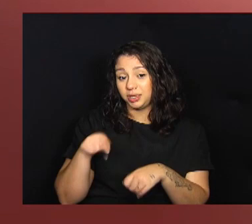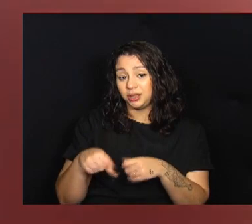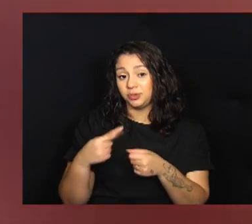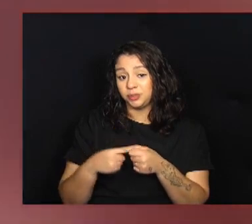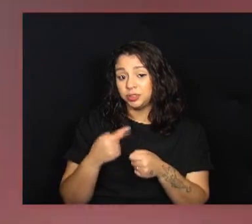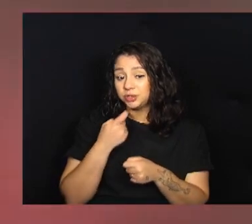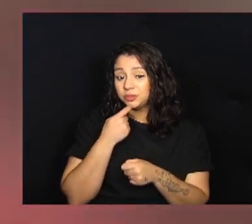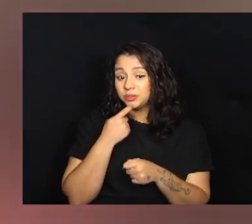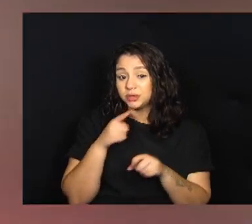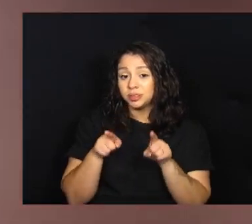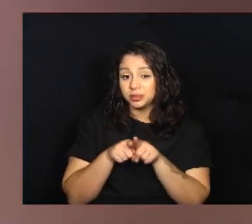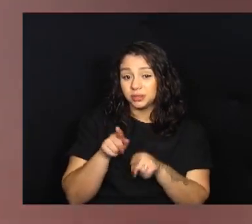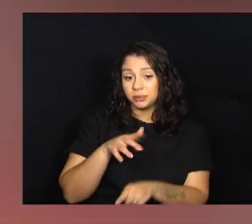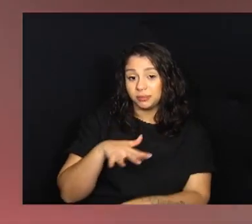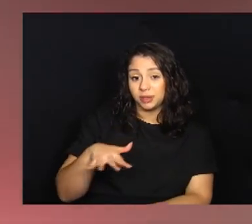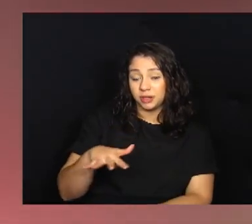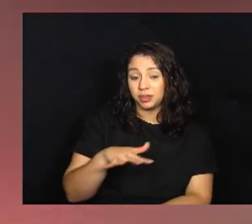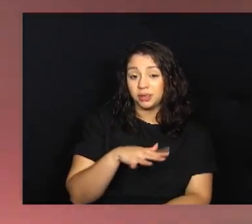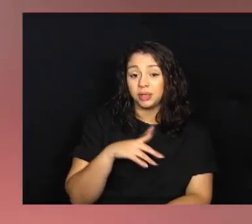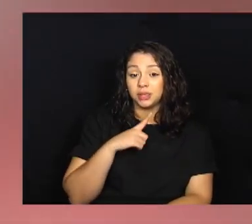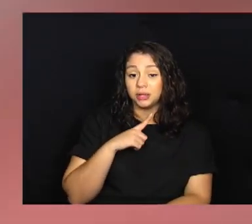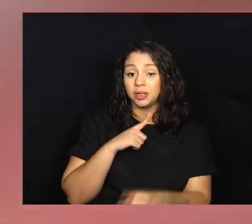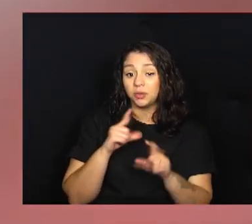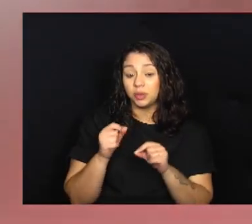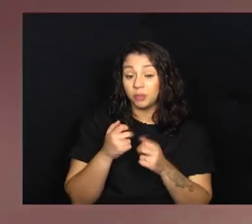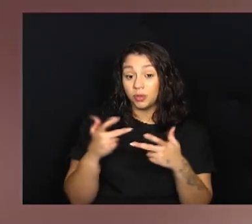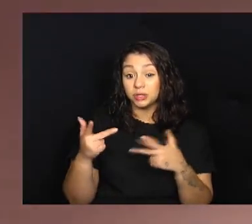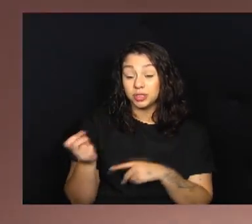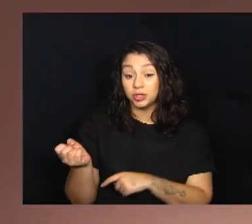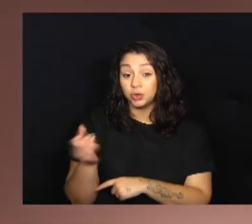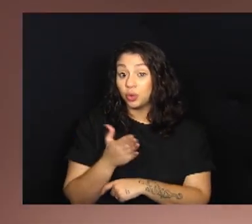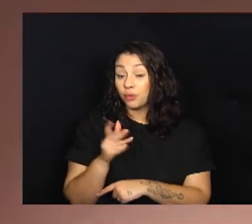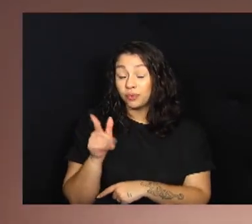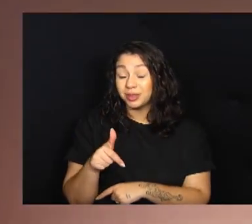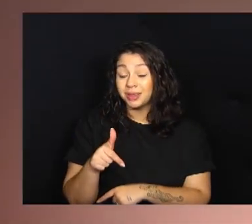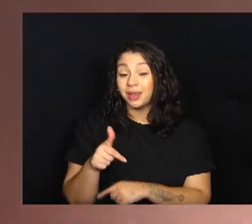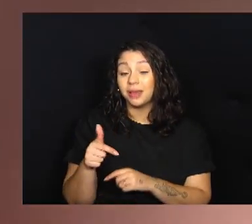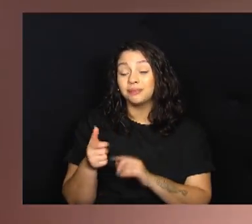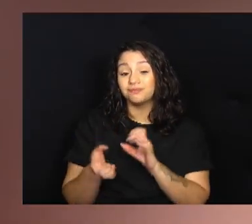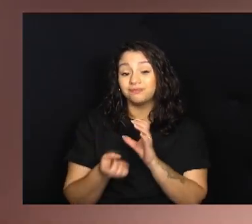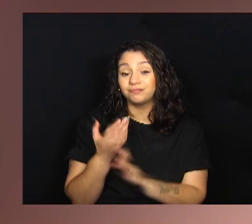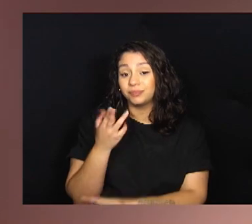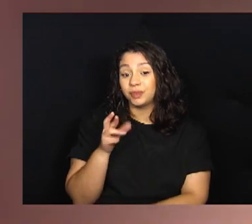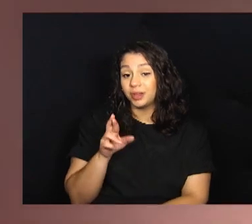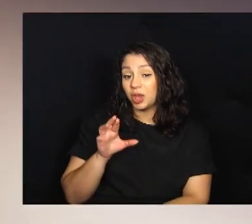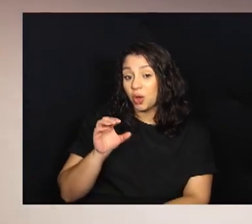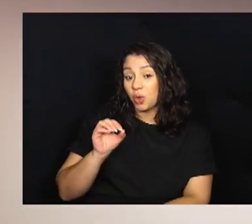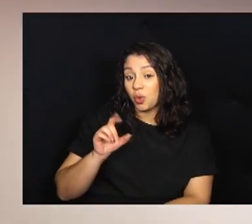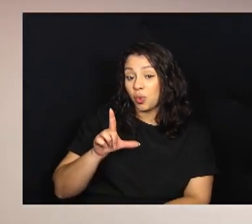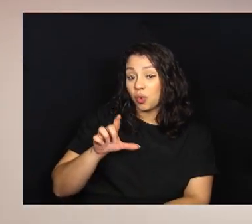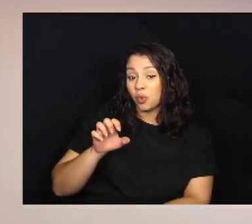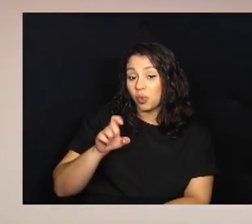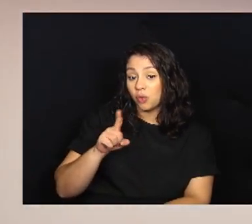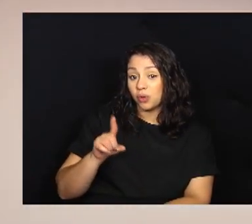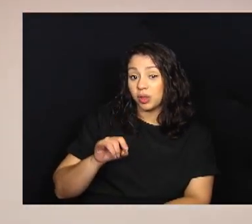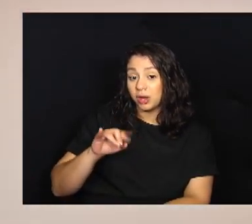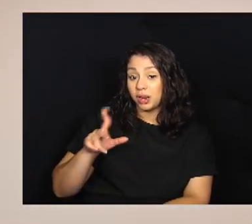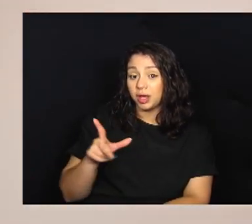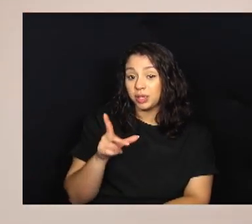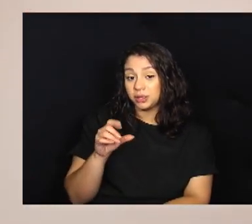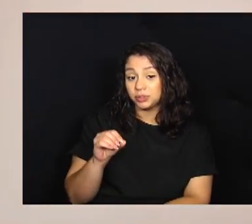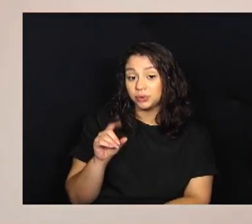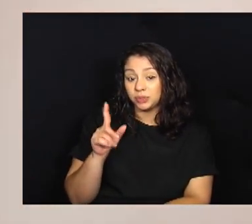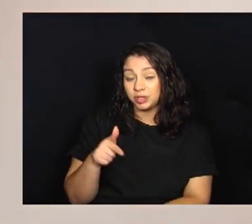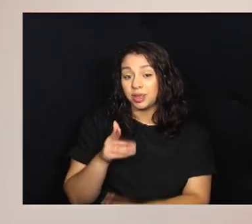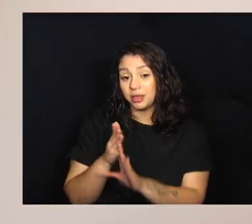região metropolitana, surgiu um fato novo que foi esse rolezinho, que seria uma diversão, um encontro